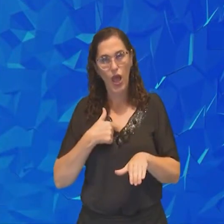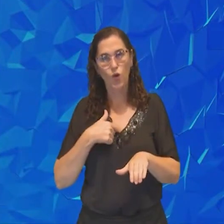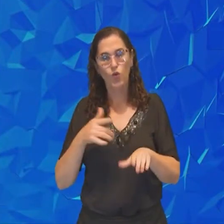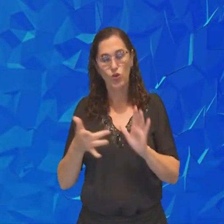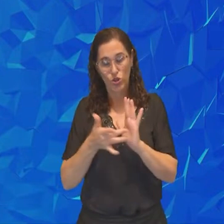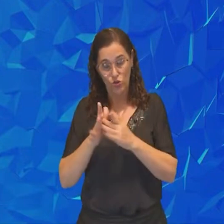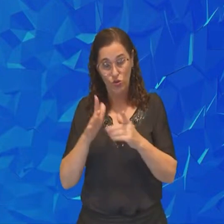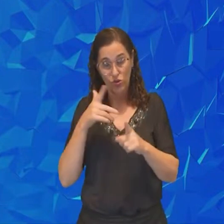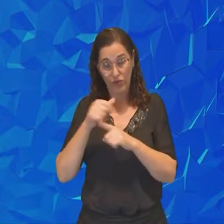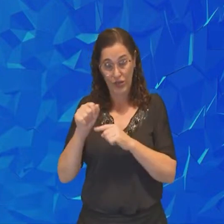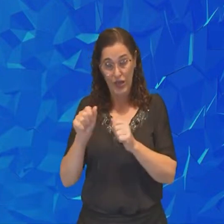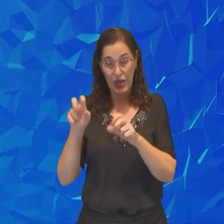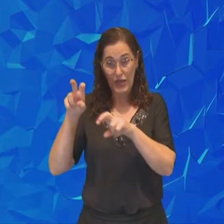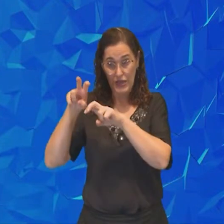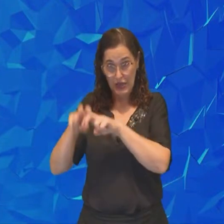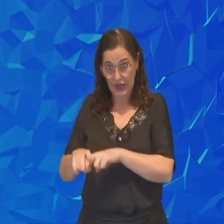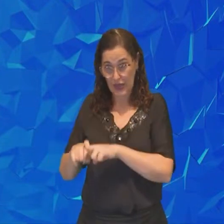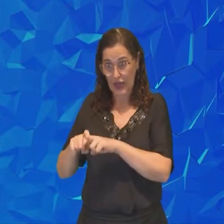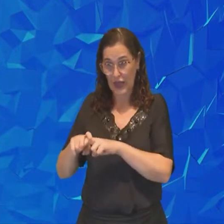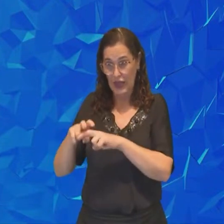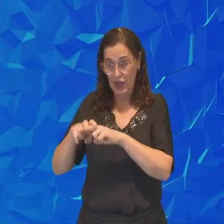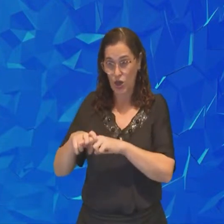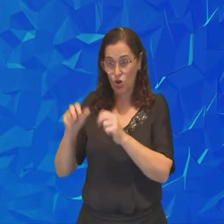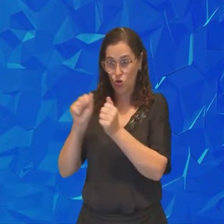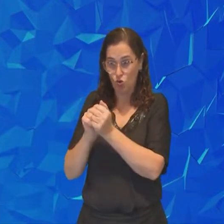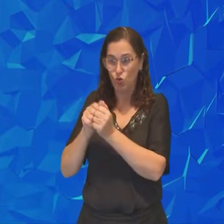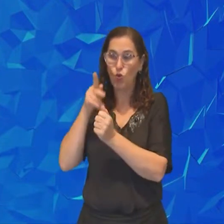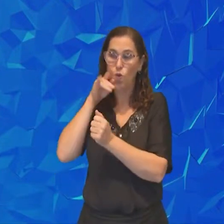me assentei com meu Pai no seu trono.